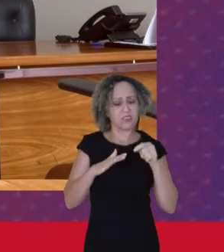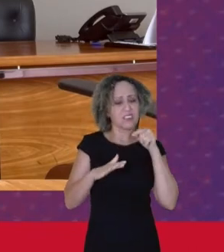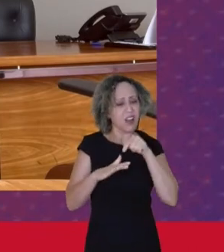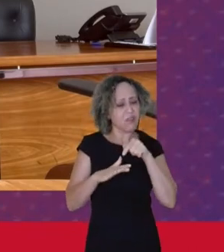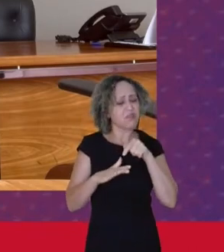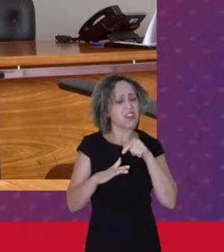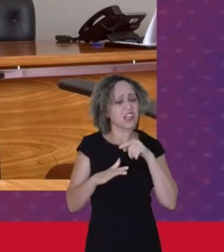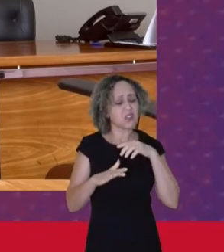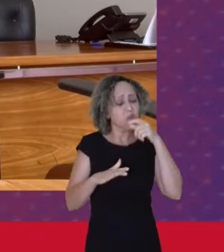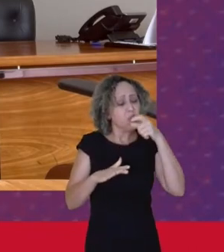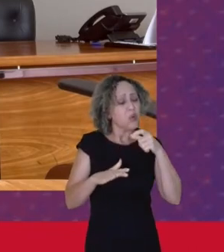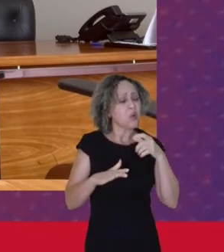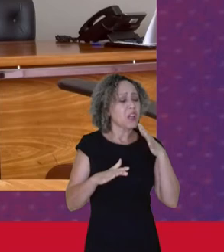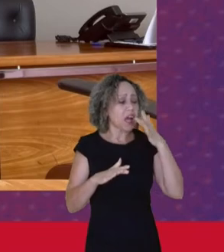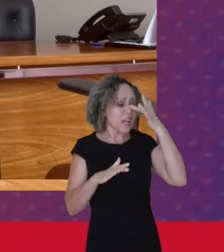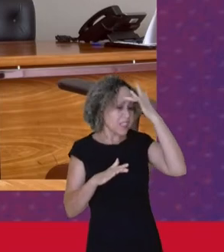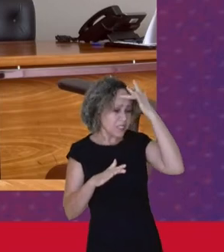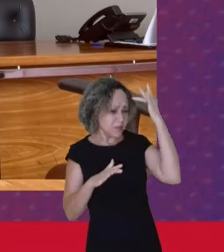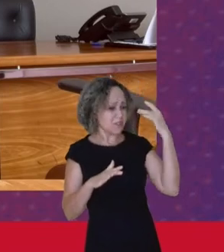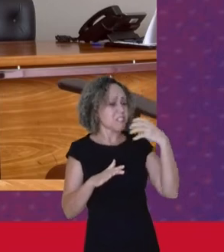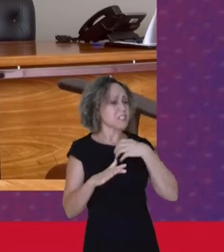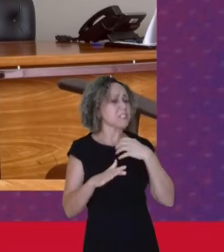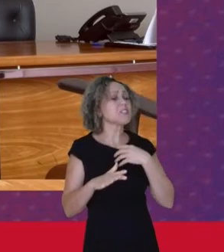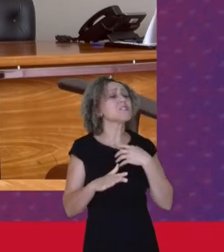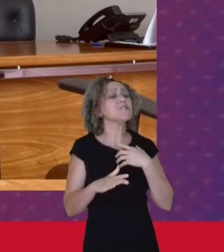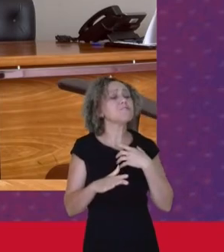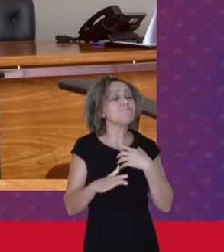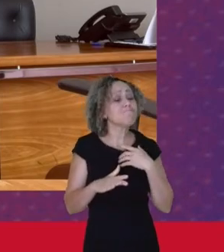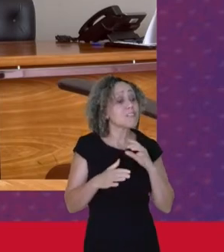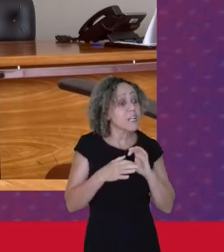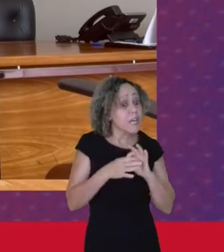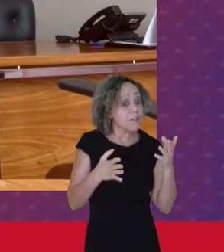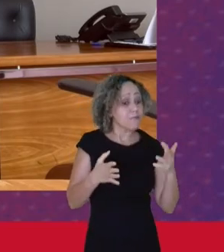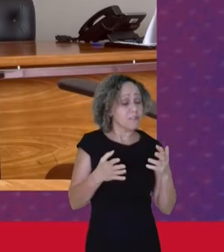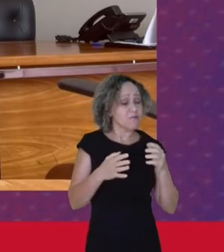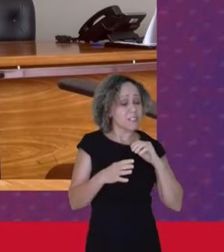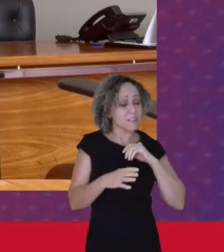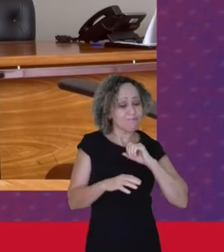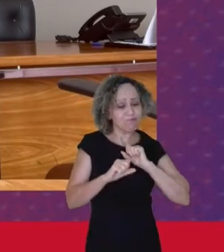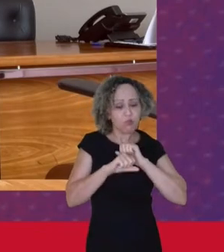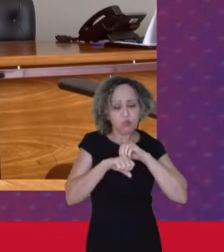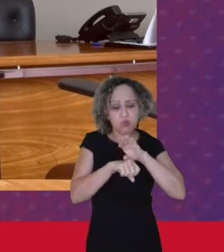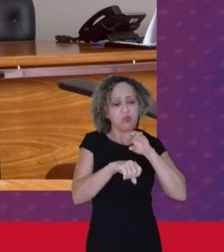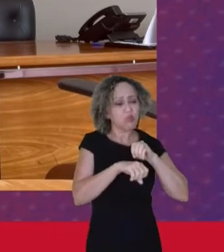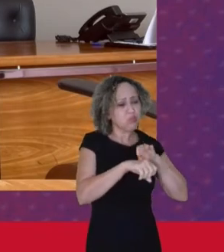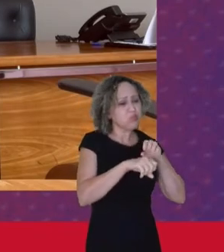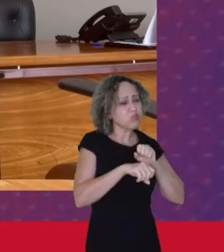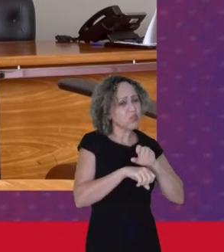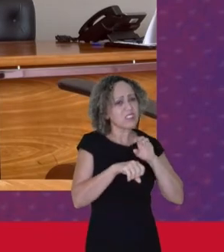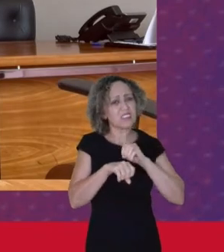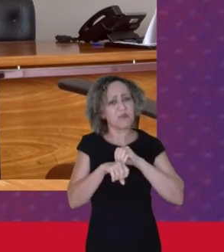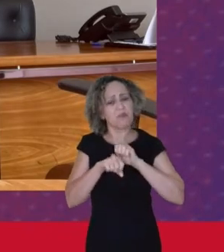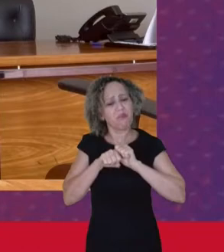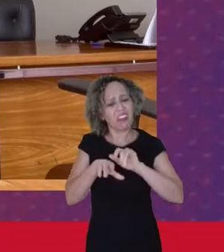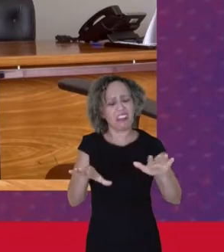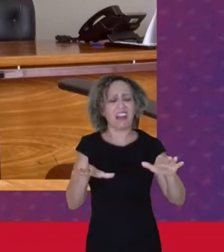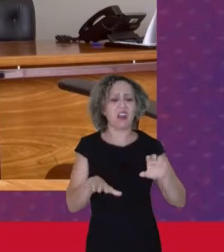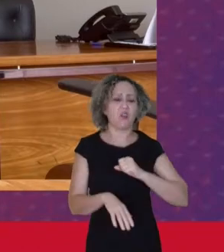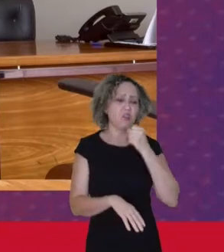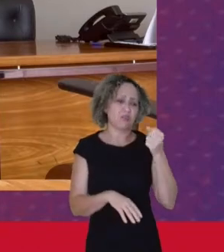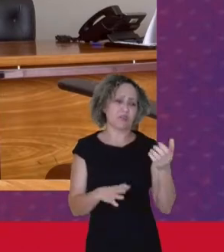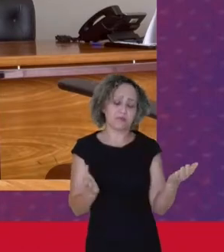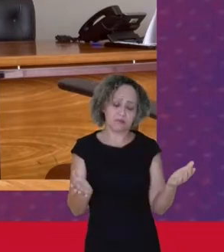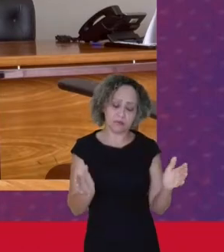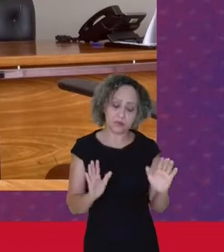importante porque era um trabalho de formação, né? Onde a gente trabalhava com essas meninas, né? Com essas pré-adolescentes e depois também